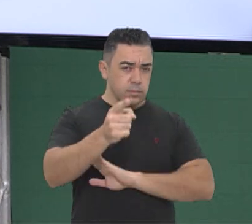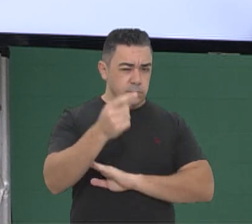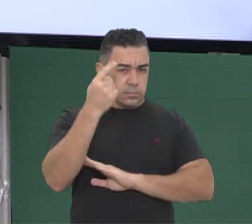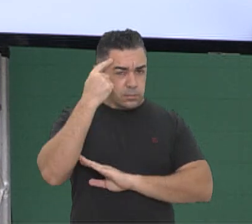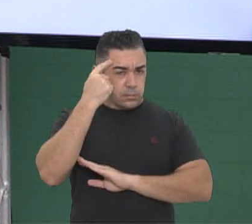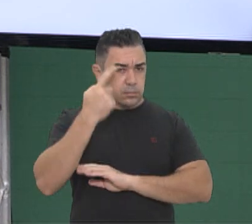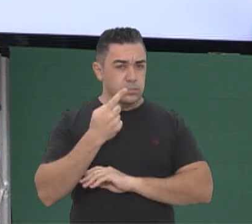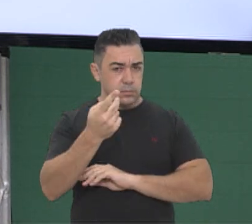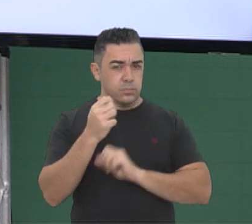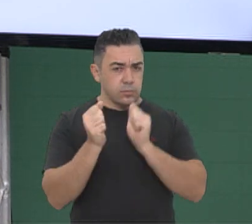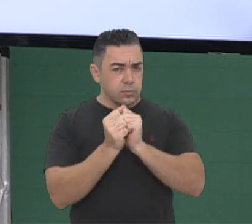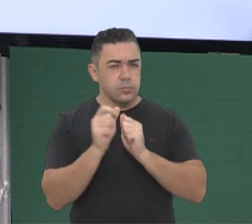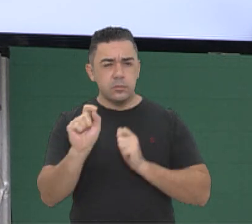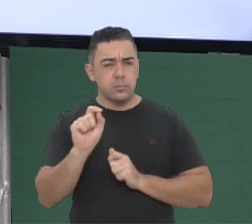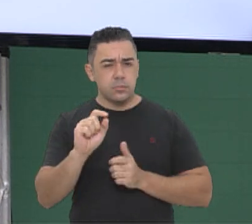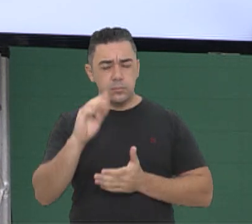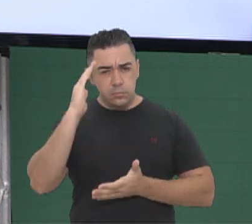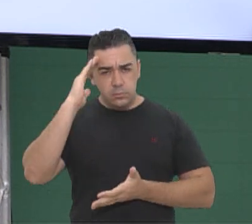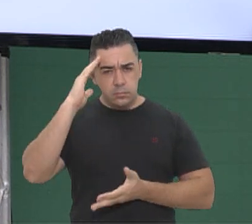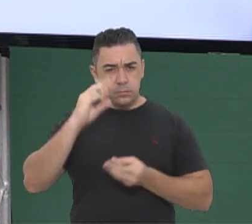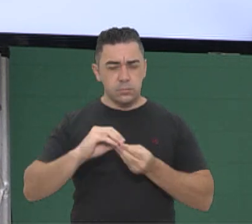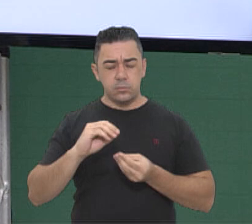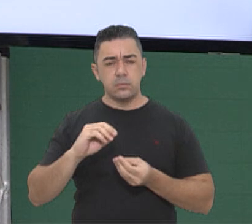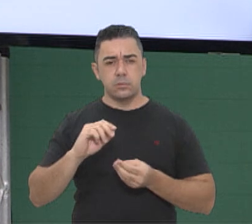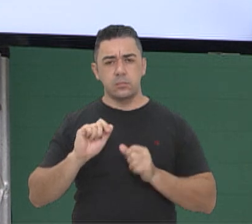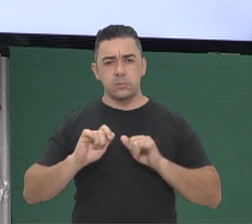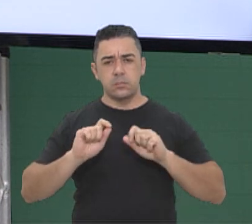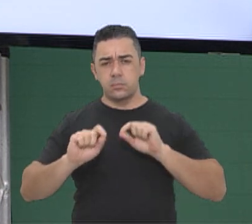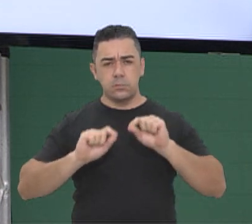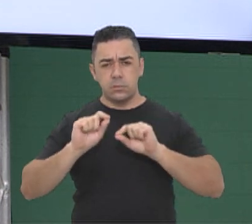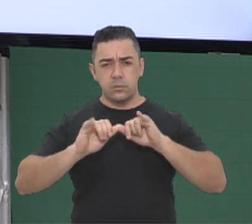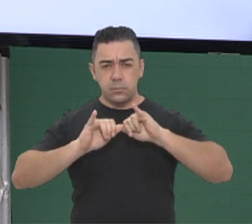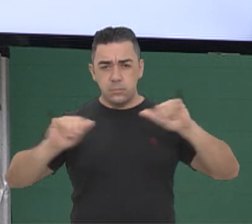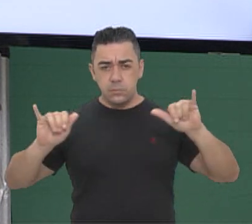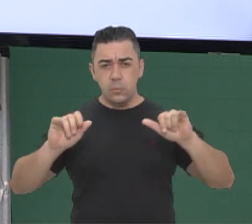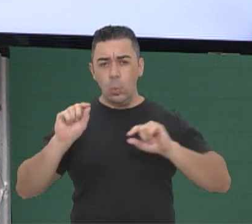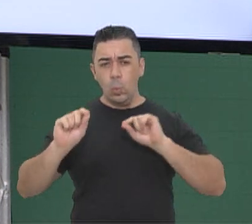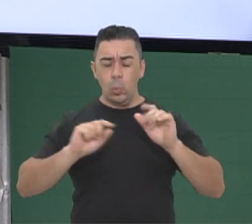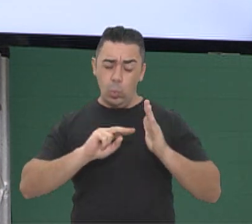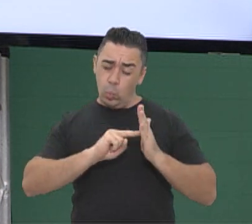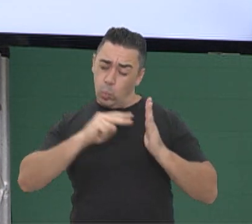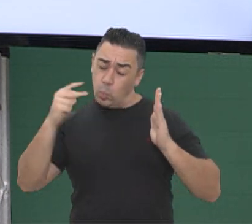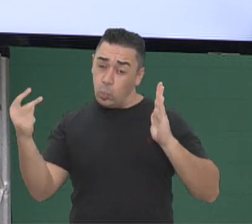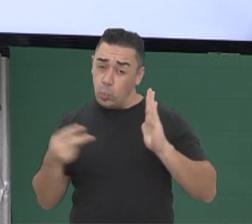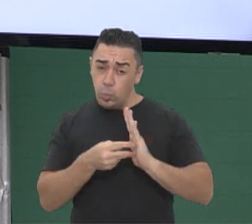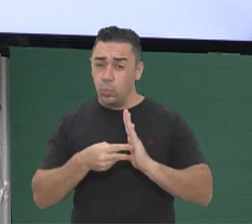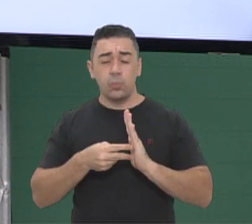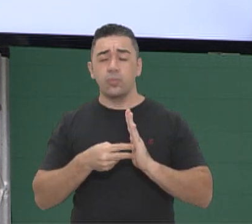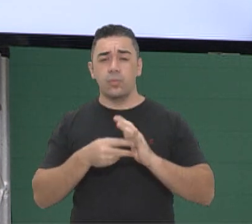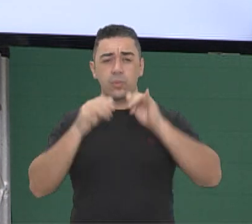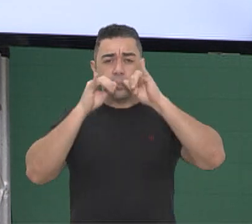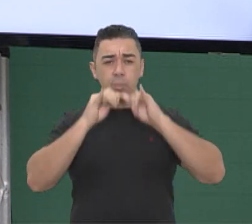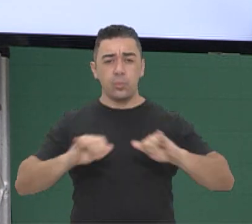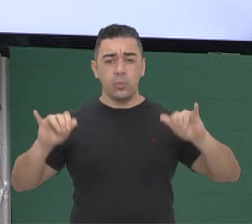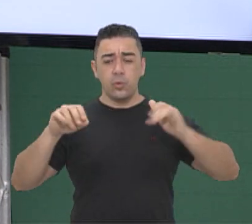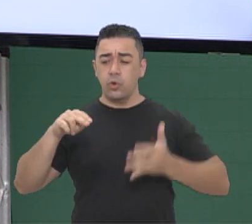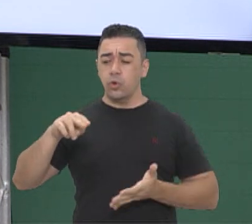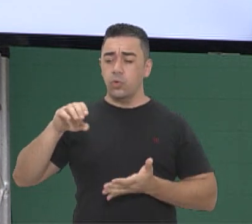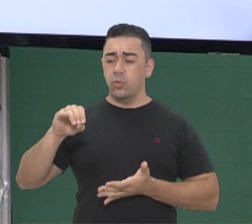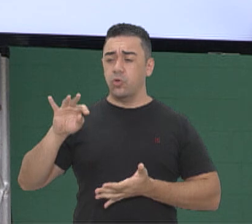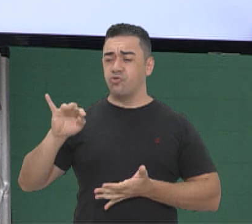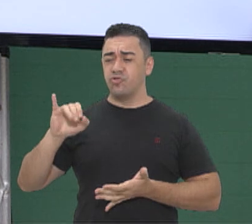pensar juntos? Que se entende por notícia? O que vocês podem trazer de significado para notícia? Pode